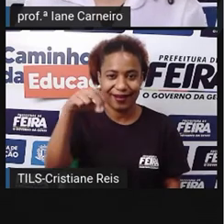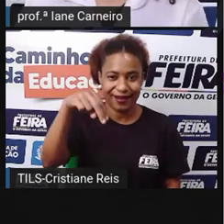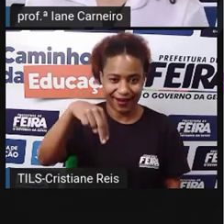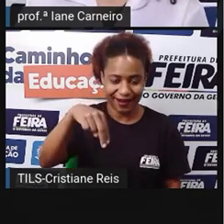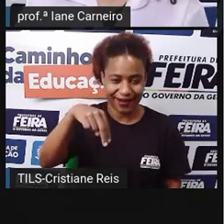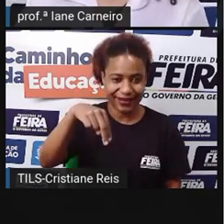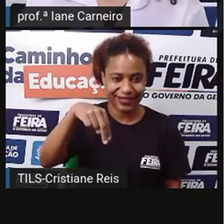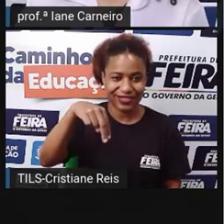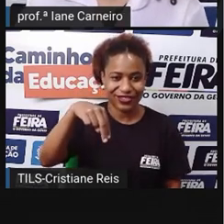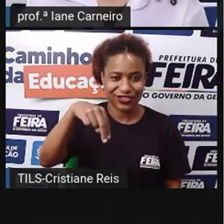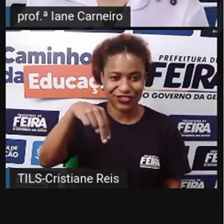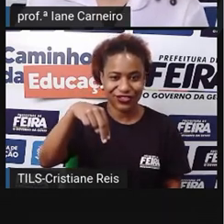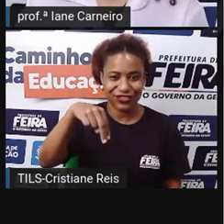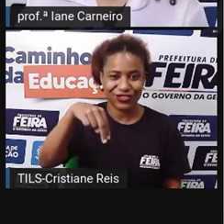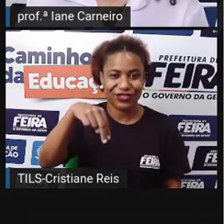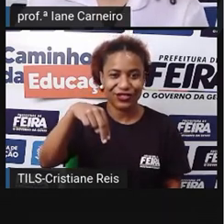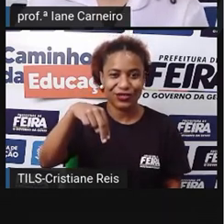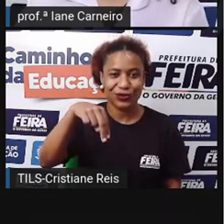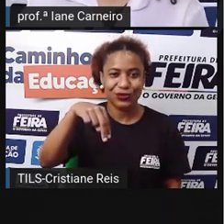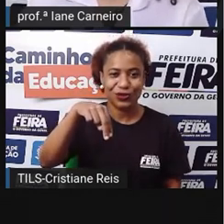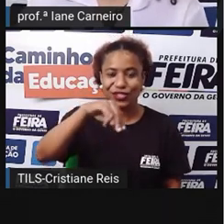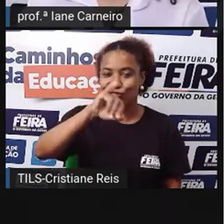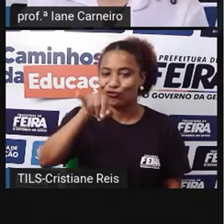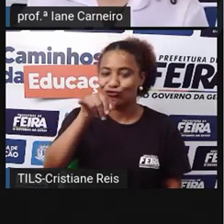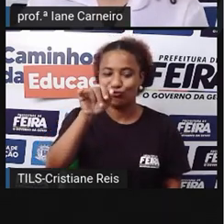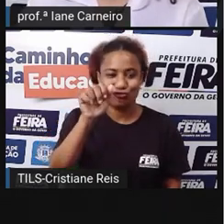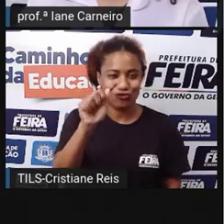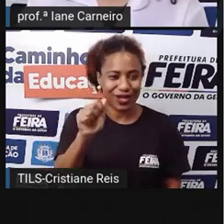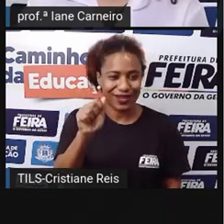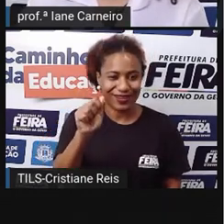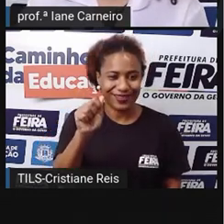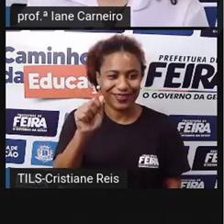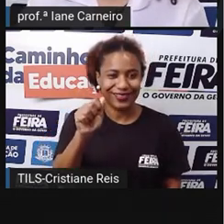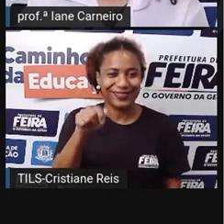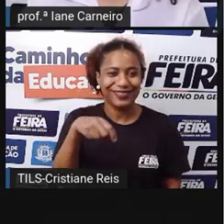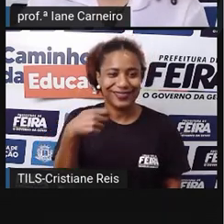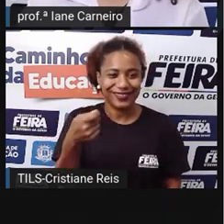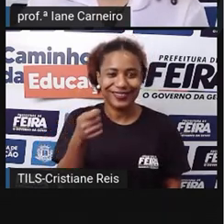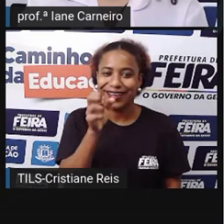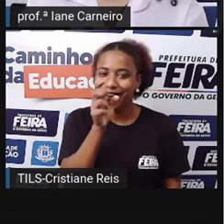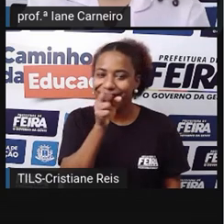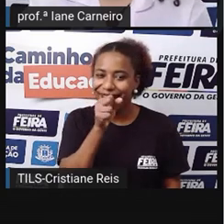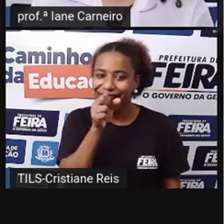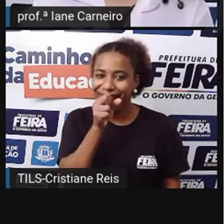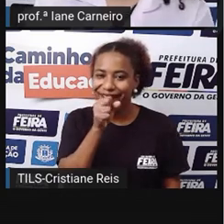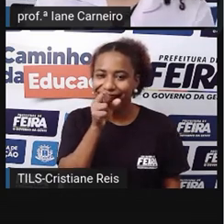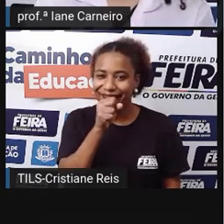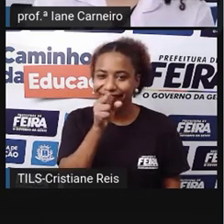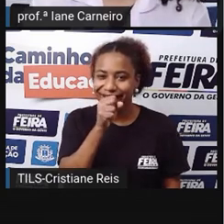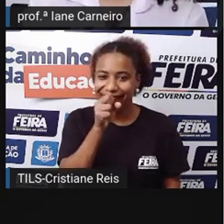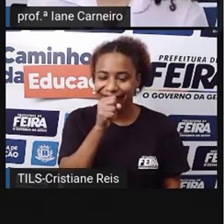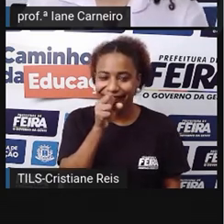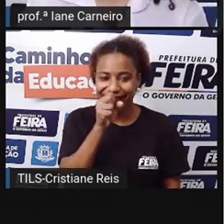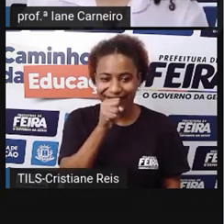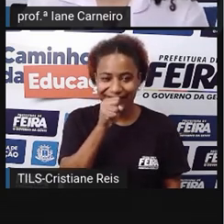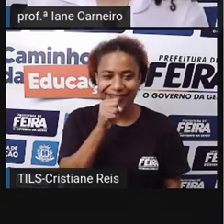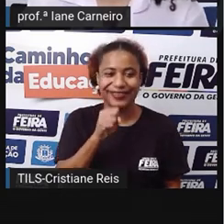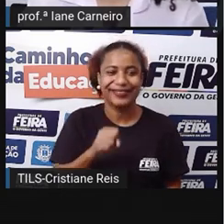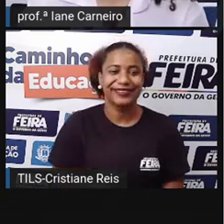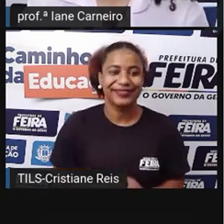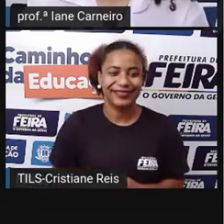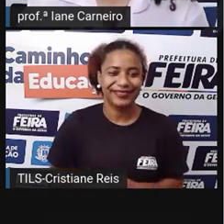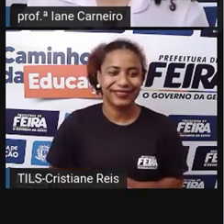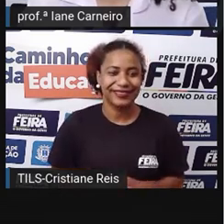Rã. E por último, o já, né? Ó. Laranja. Já.